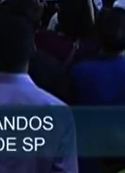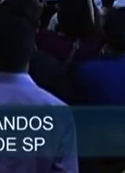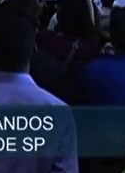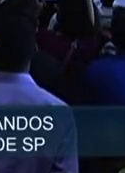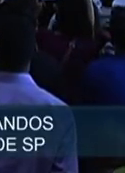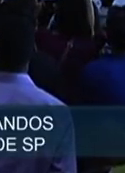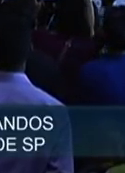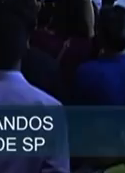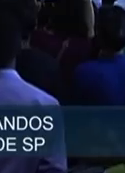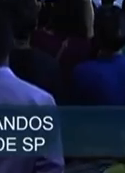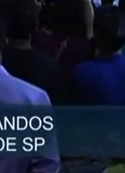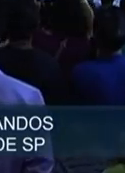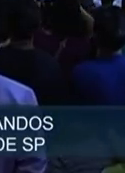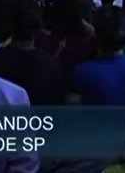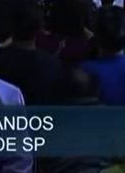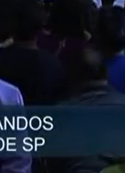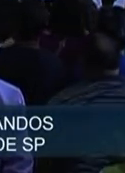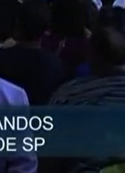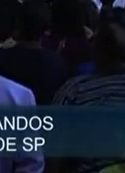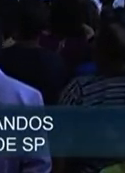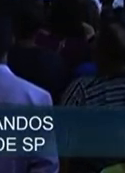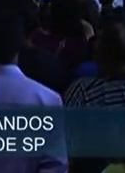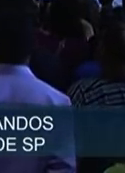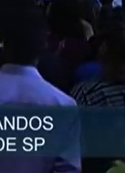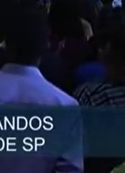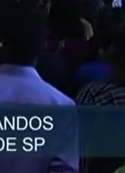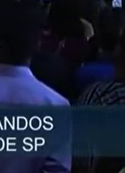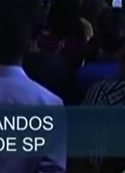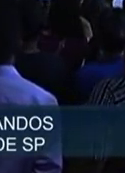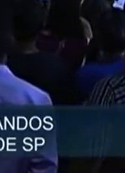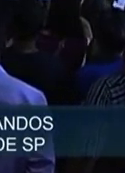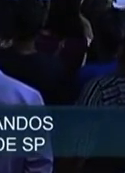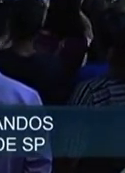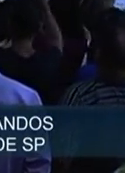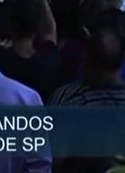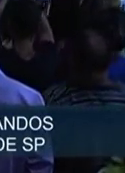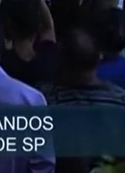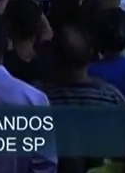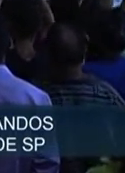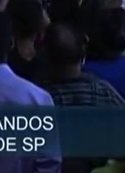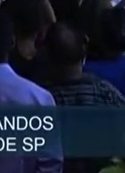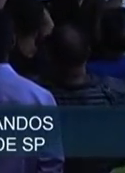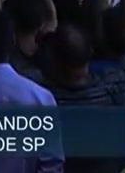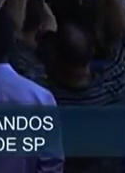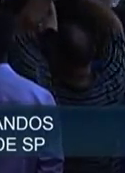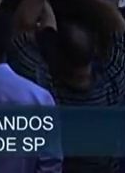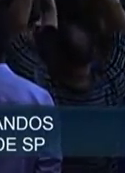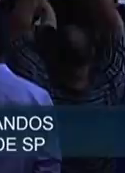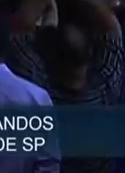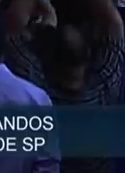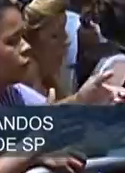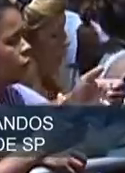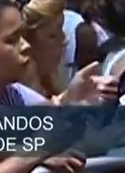da República, Dilma Rousseff.